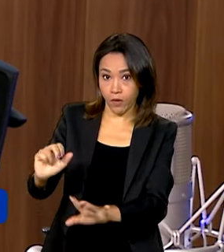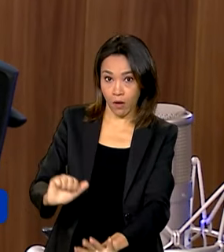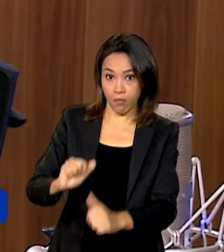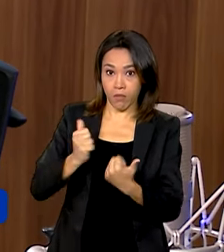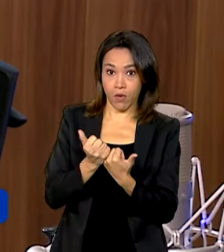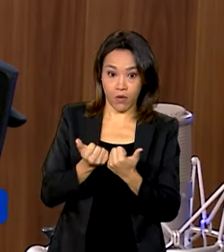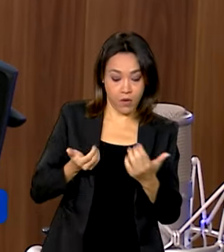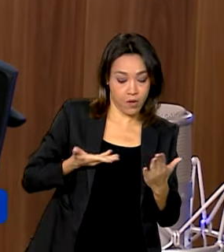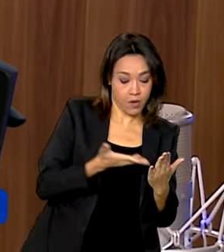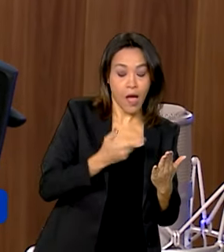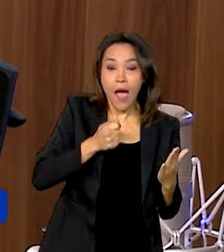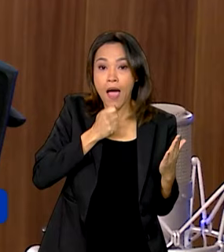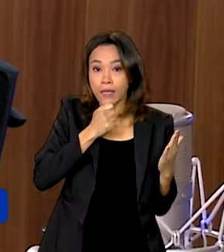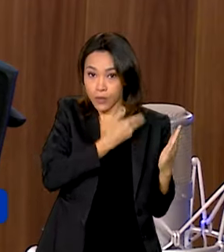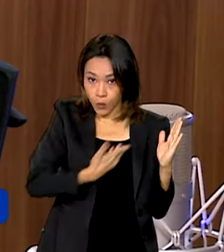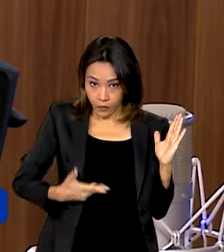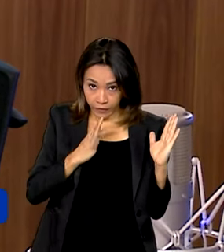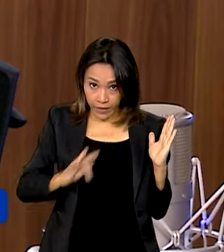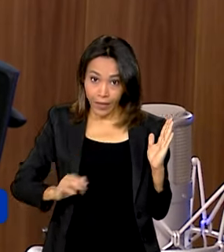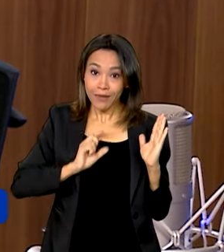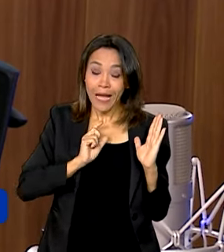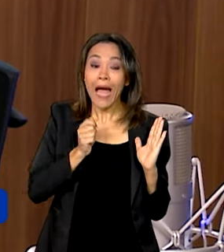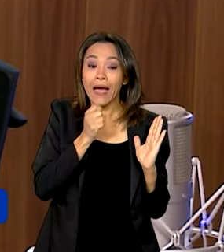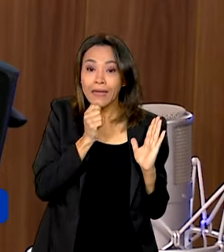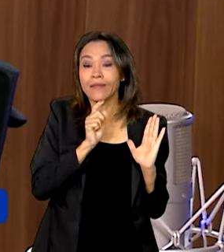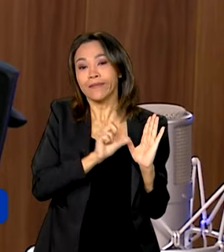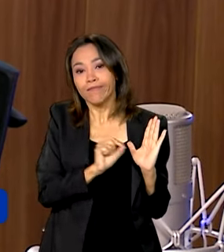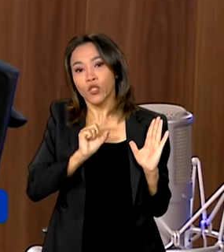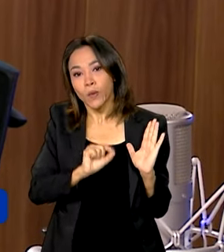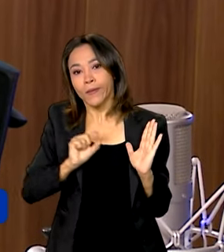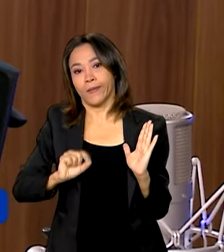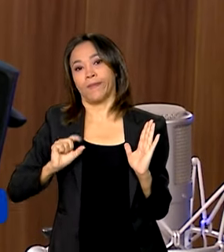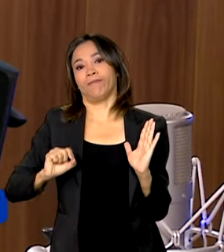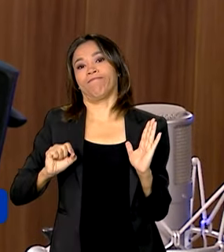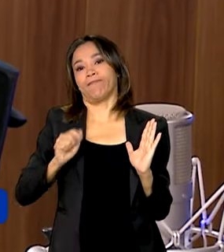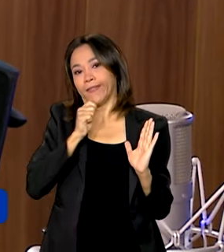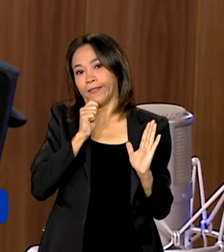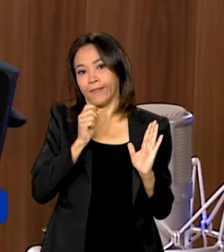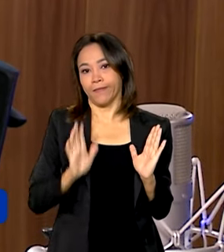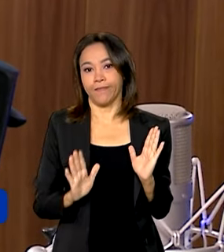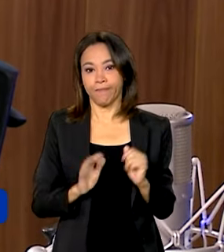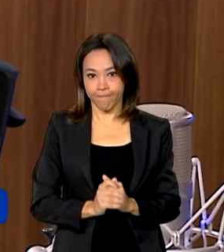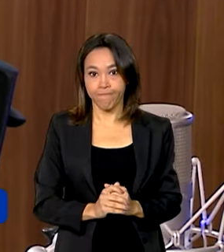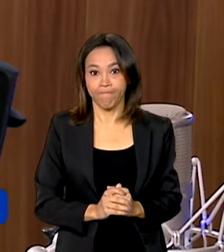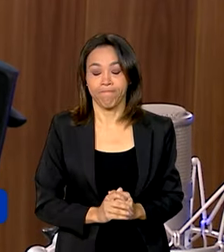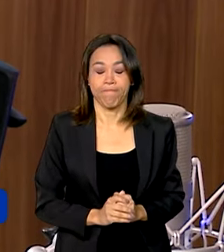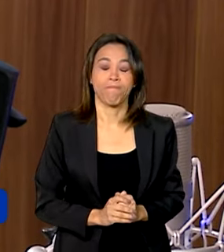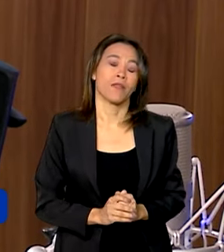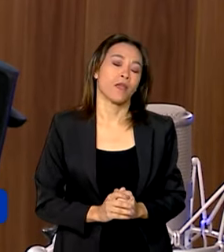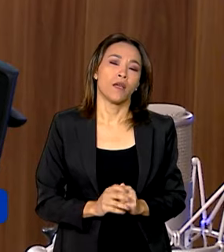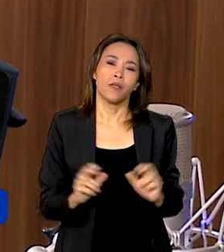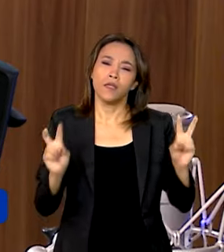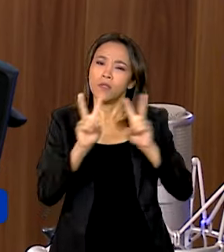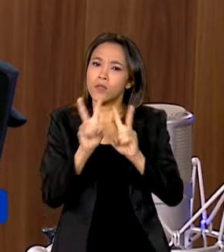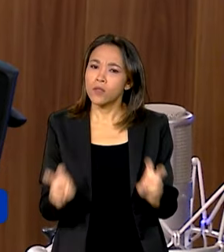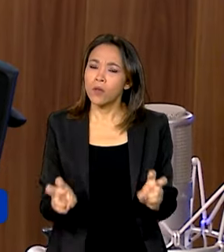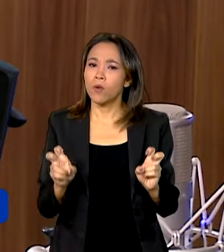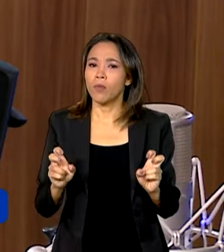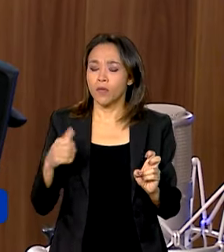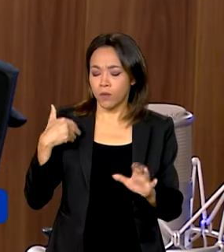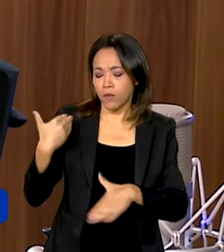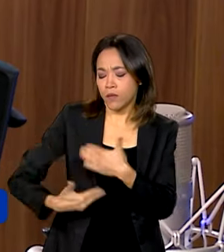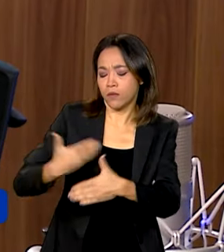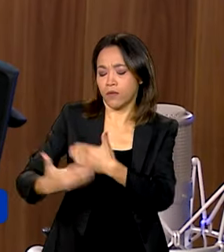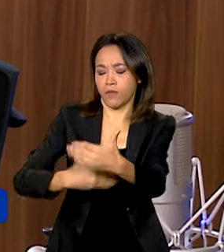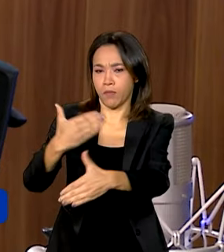processo de seleção então isso No que diz respeito à prevenção certo no que diz respeito ao processo de desenvolvimento